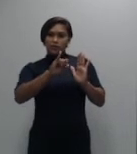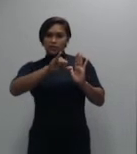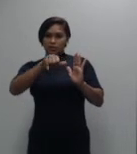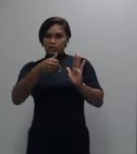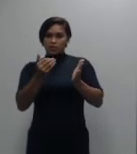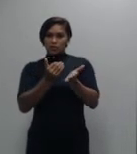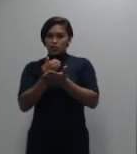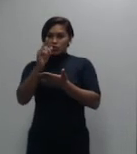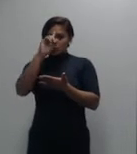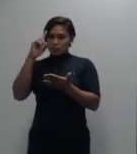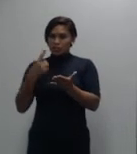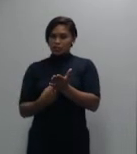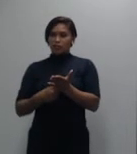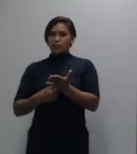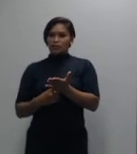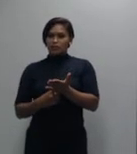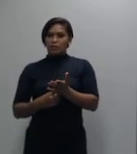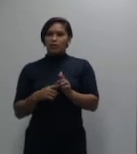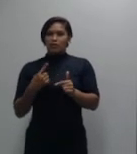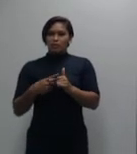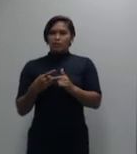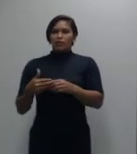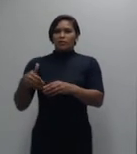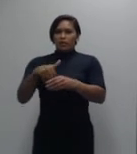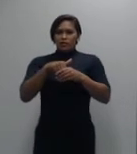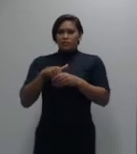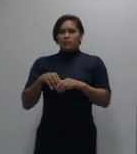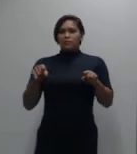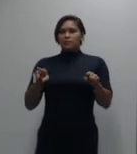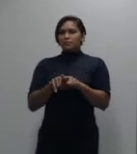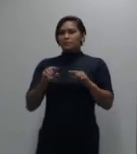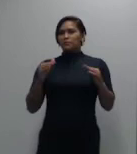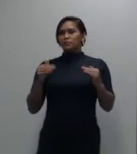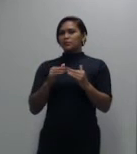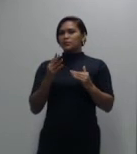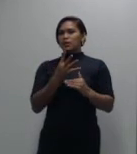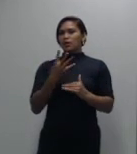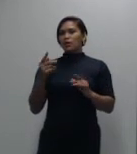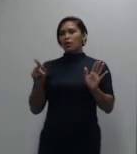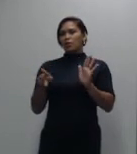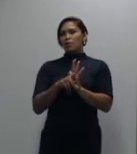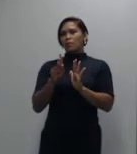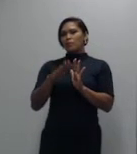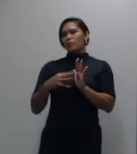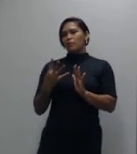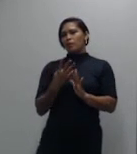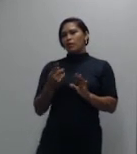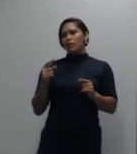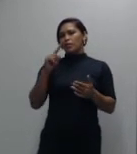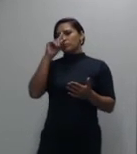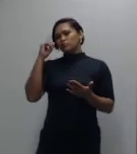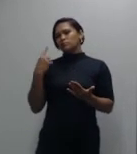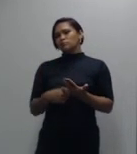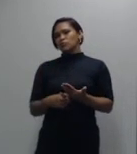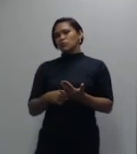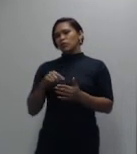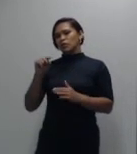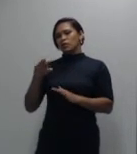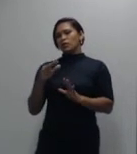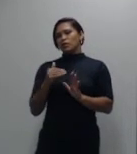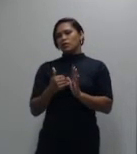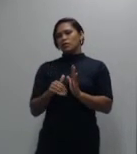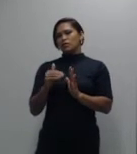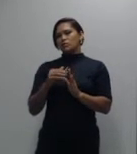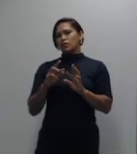definiu essa questão uma porta da quarta turma da própria quarta turma que só não foi escada nesse embargos